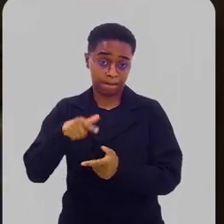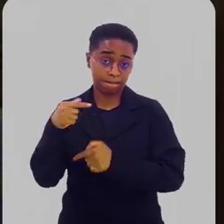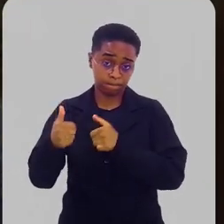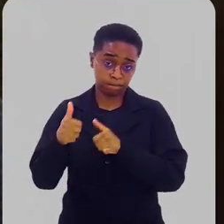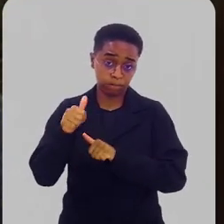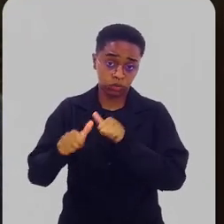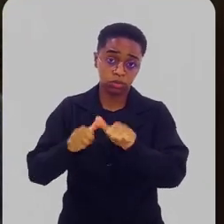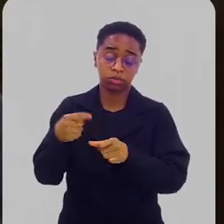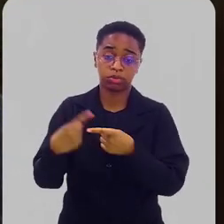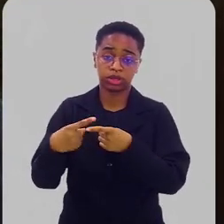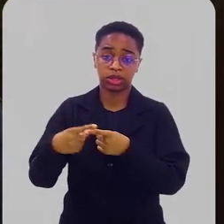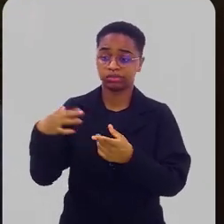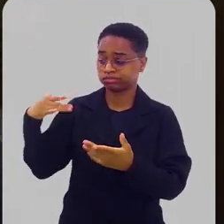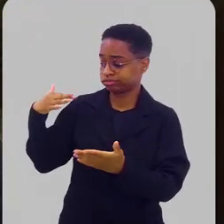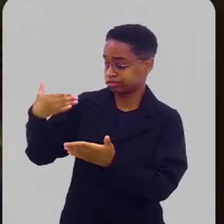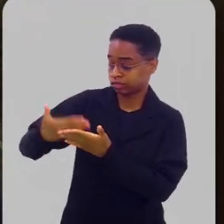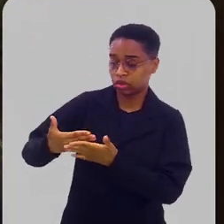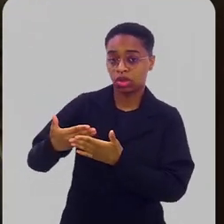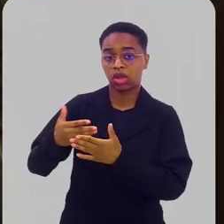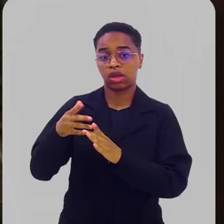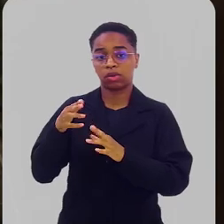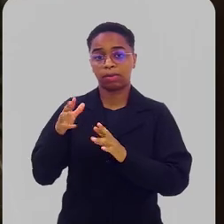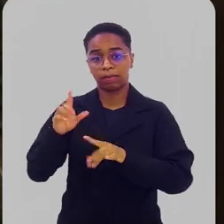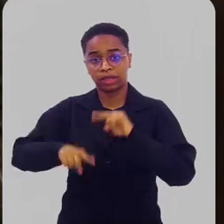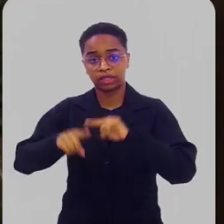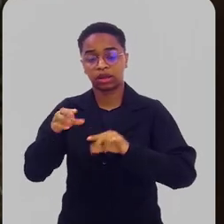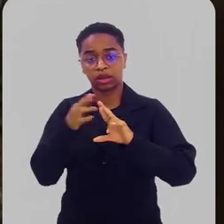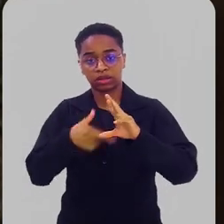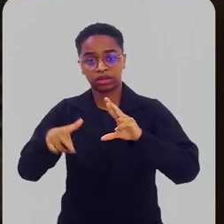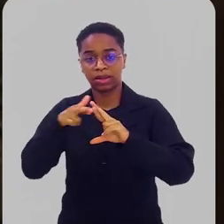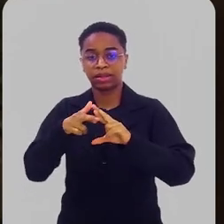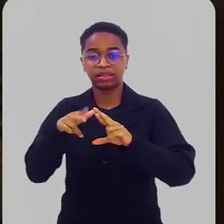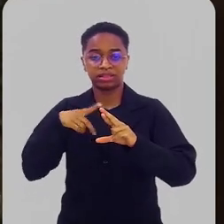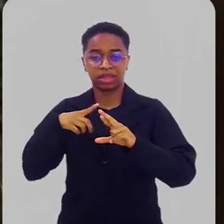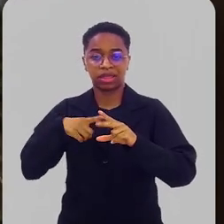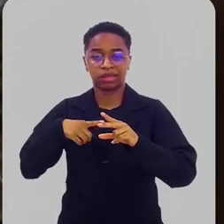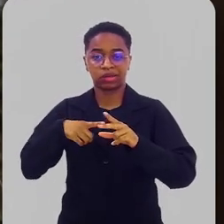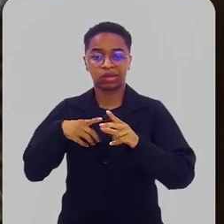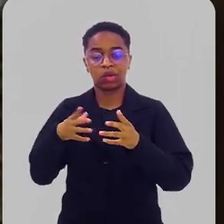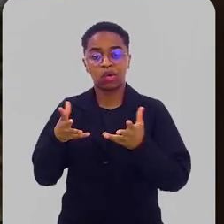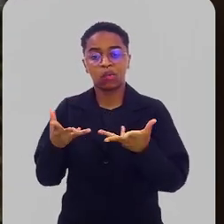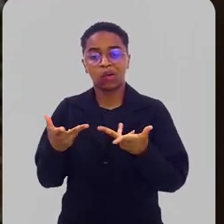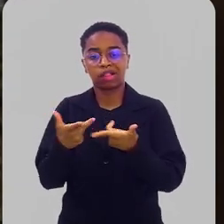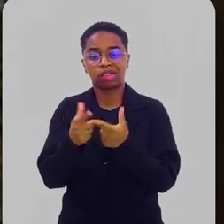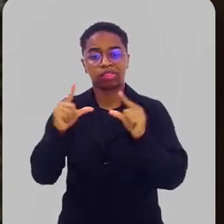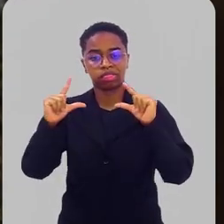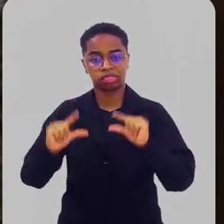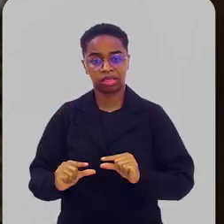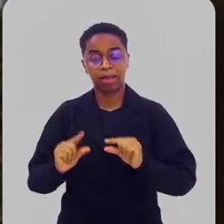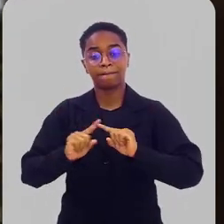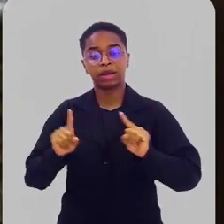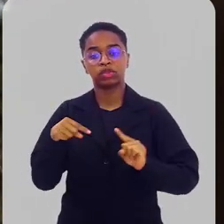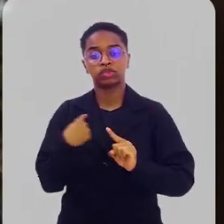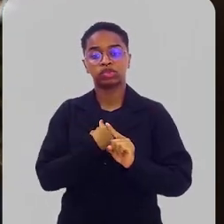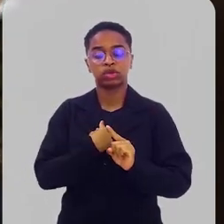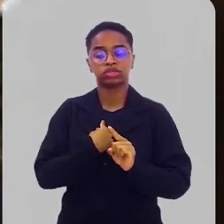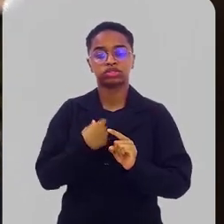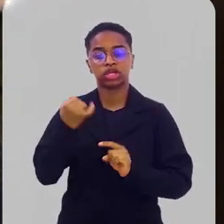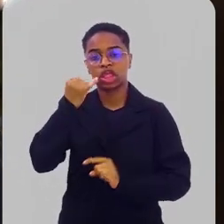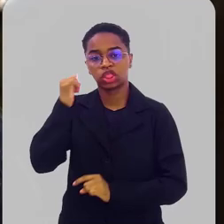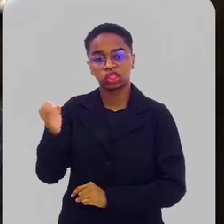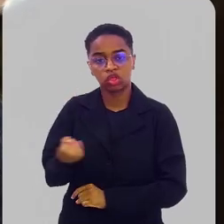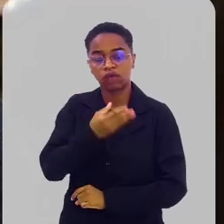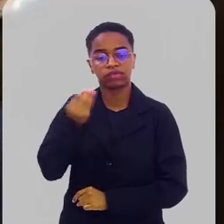porque historicamente o reciclado vinha sendo utilizado com produtos com menos qualidade. Então tem inovação para trazer mais valor